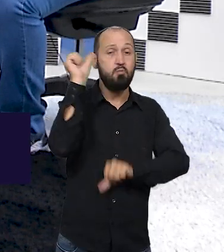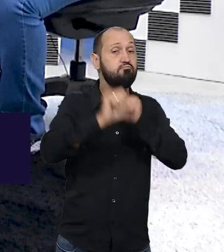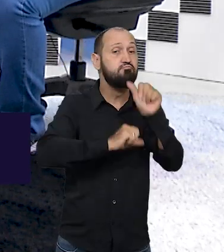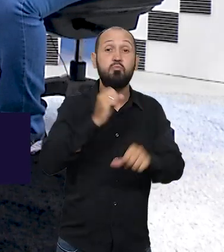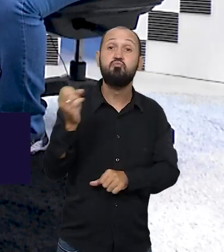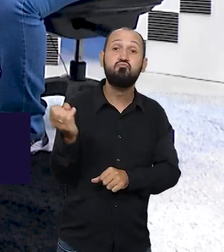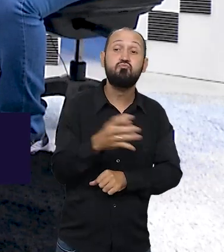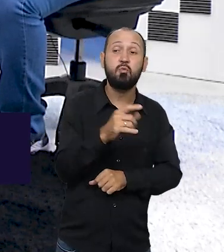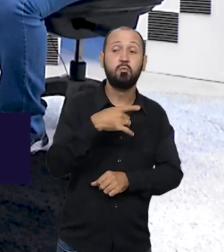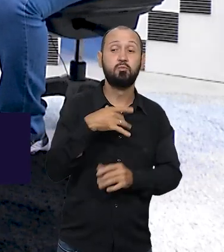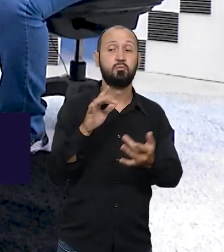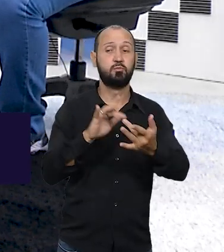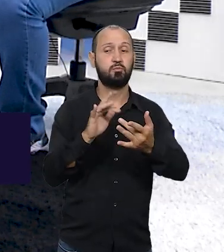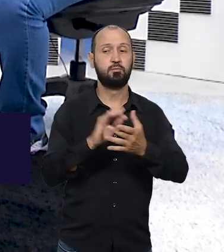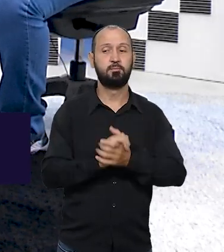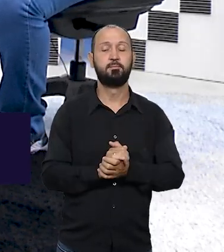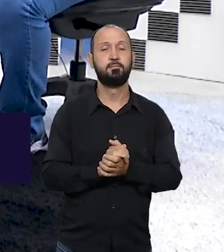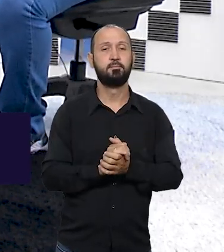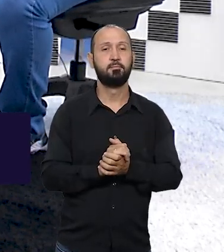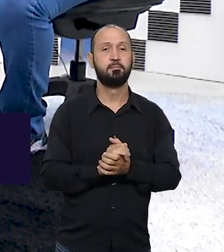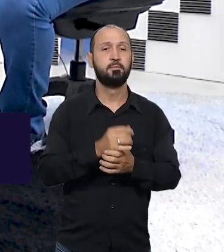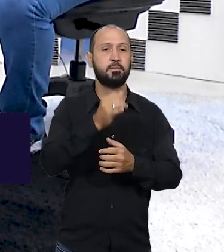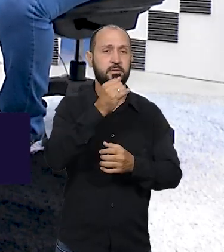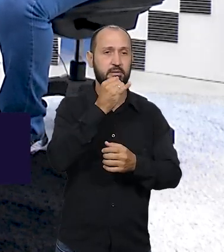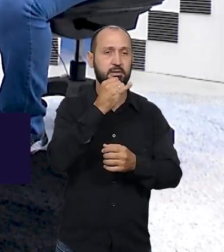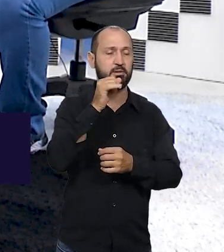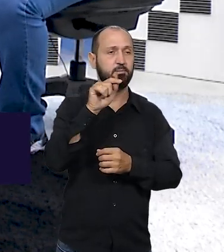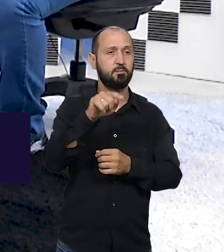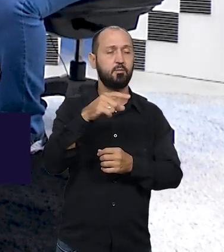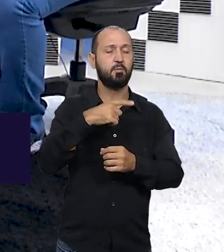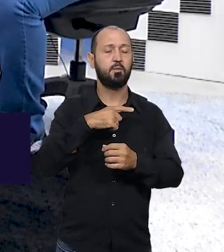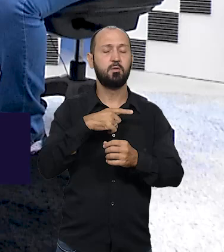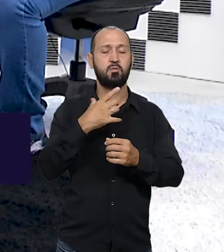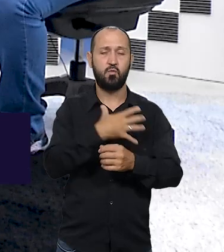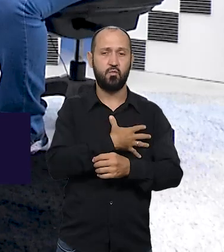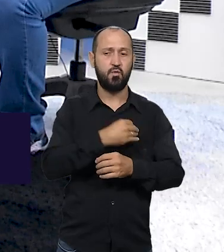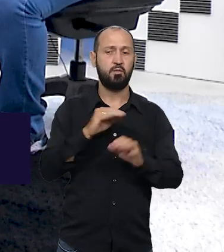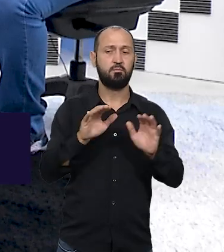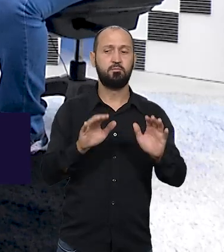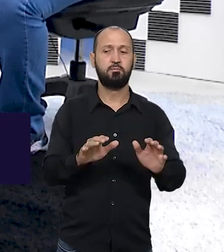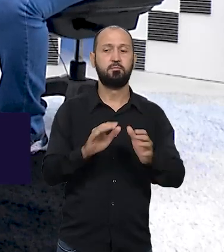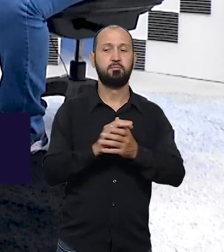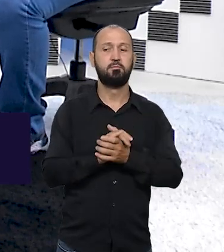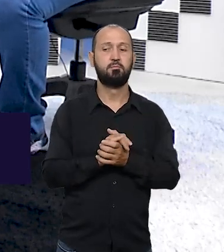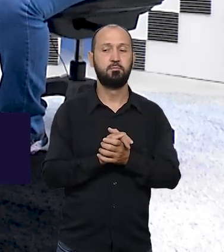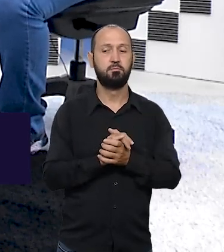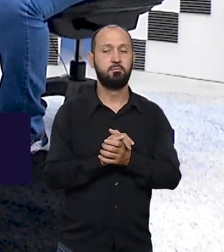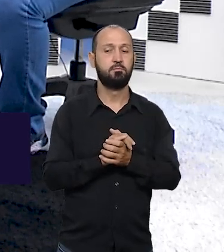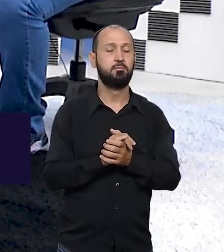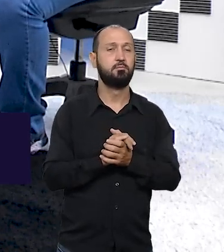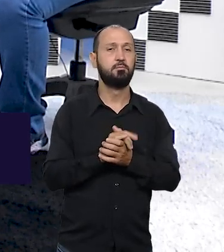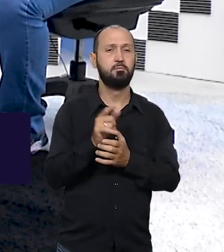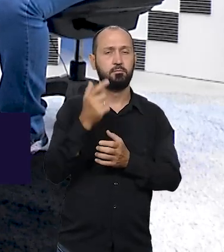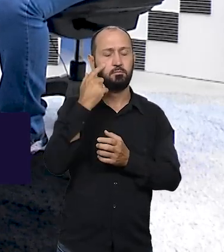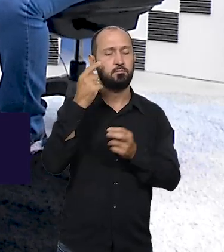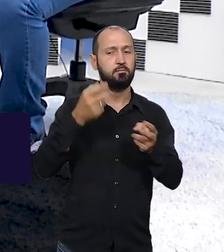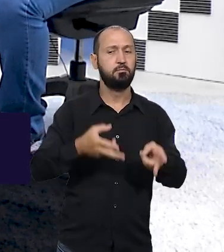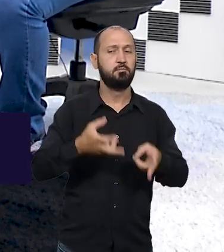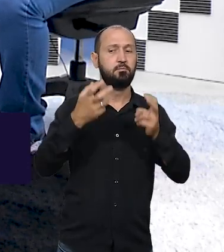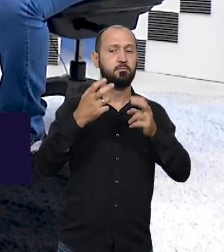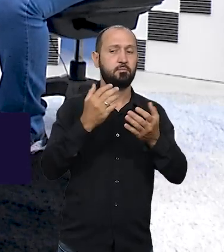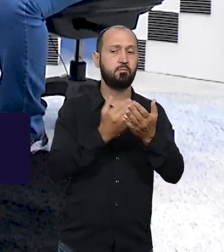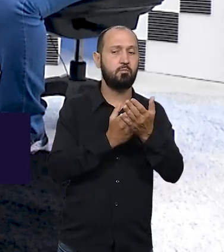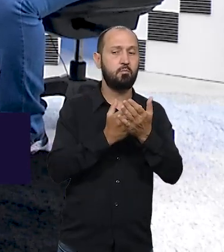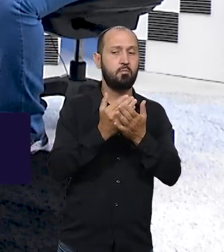gente observa ele no nosso convívio. No seu caso, por exemplo, é o seu caçula, né? Você